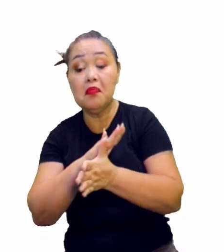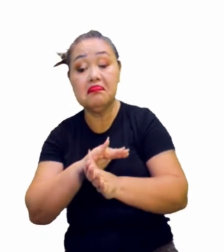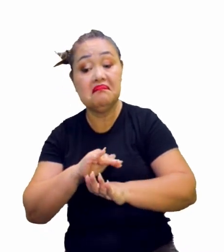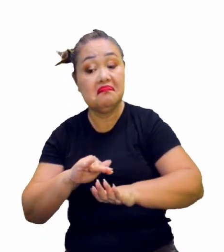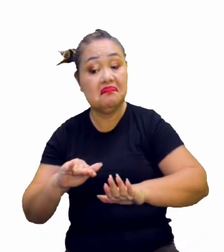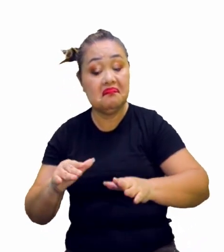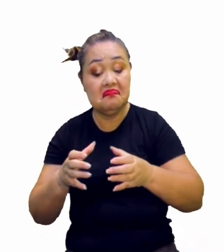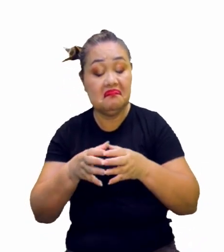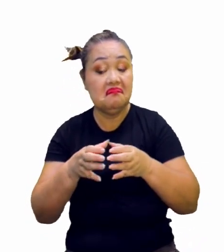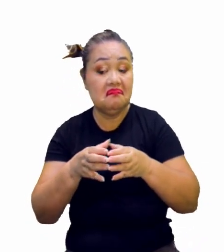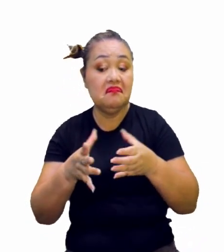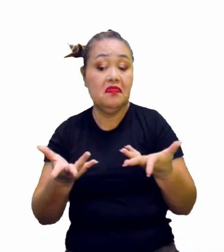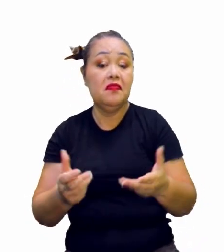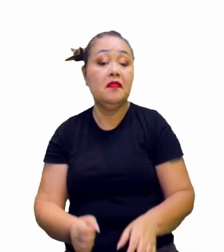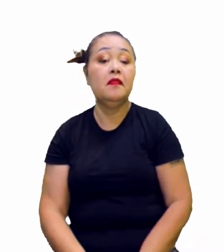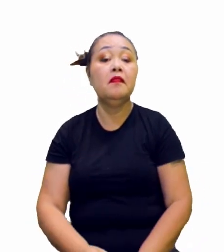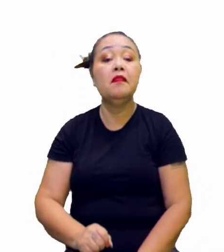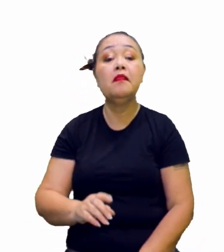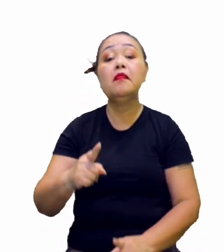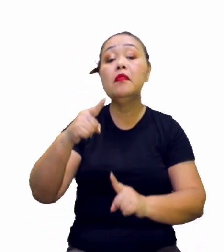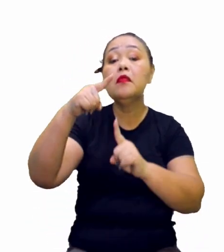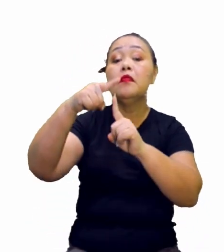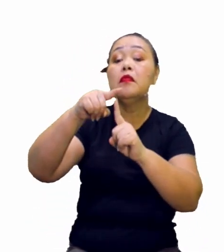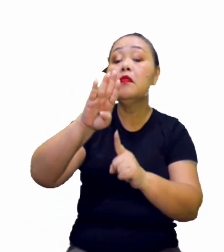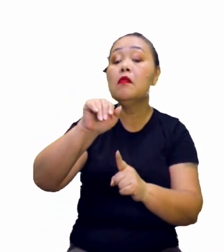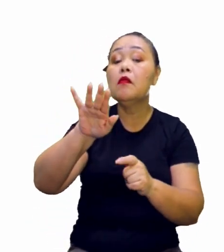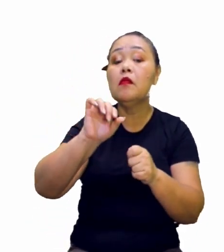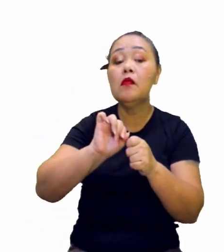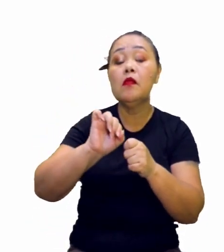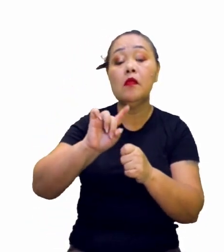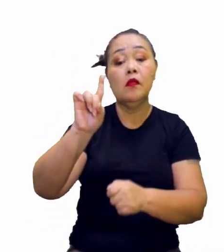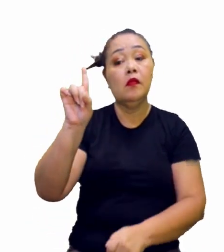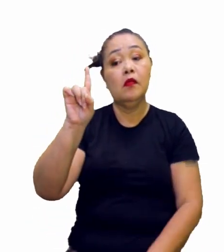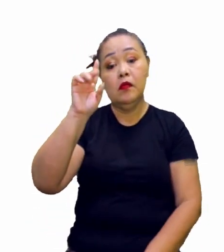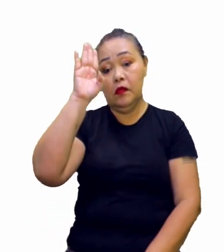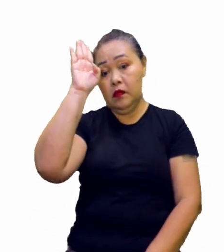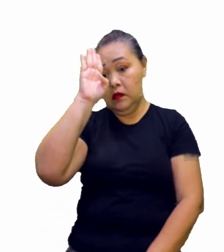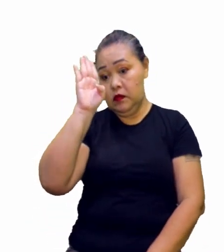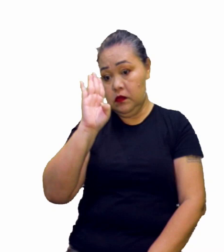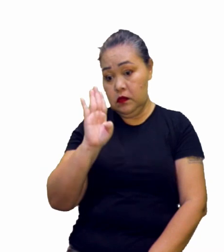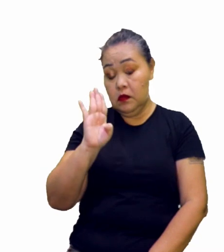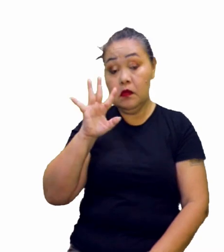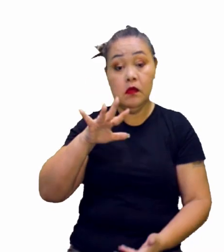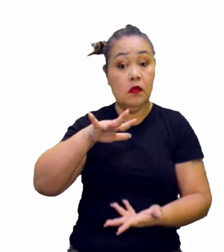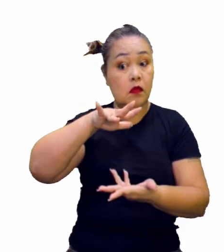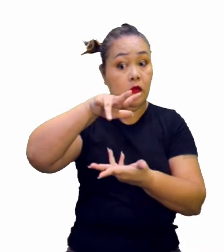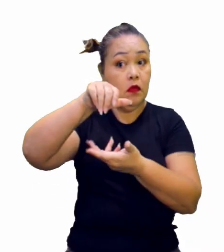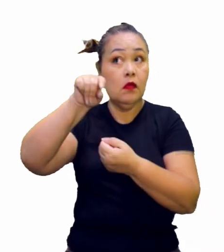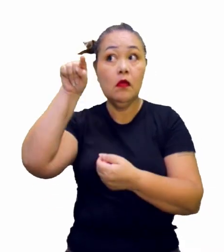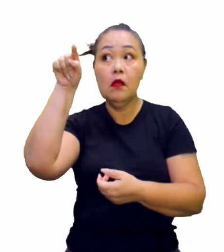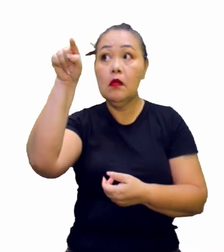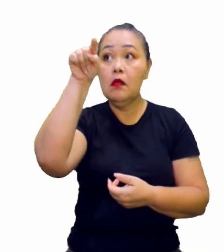professor? Existem biomas no Brasil e no mundo, cada um com as